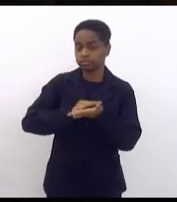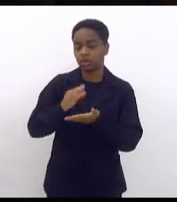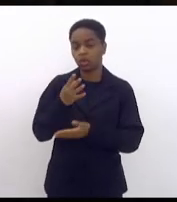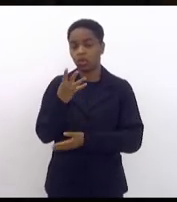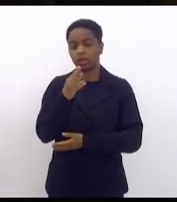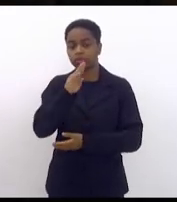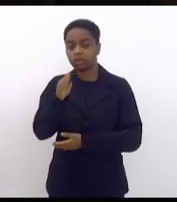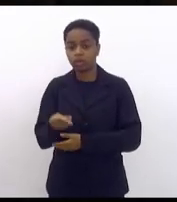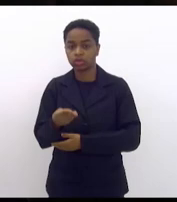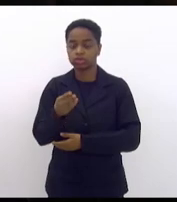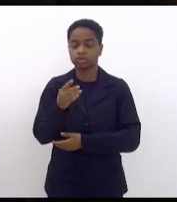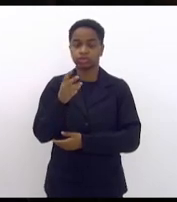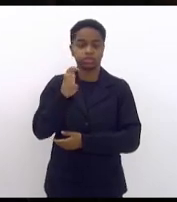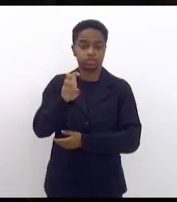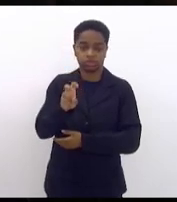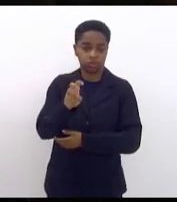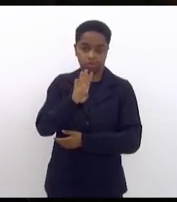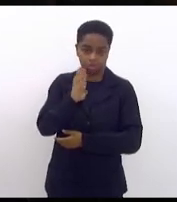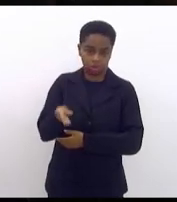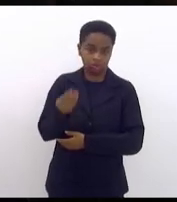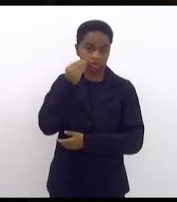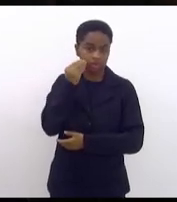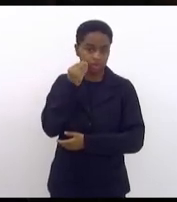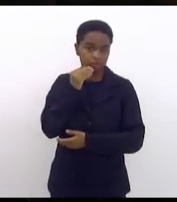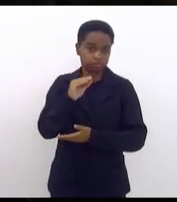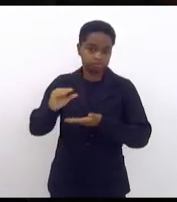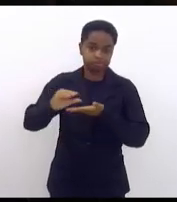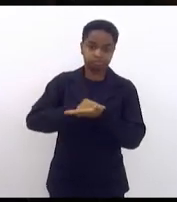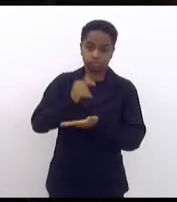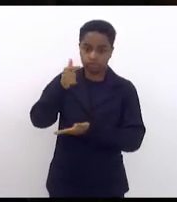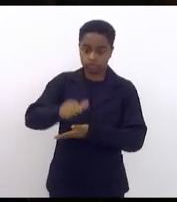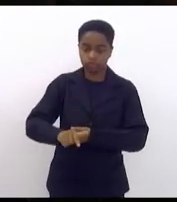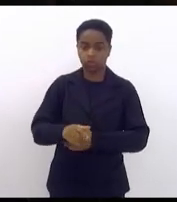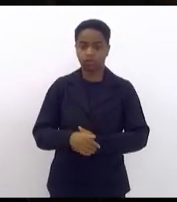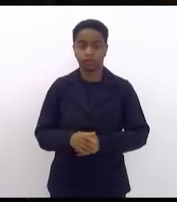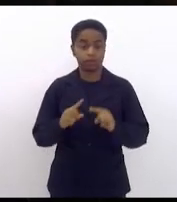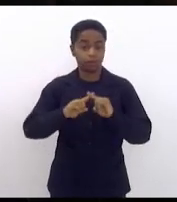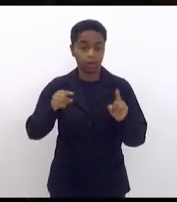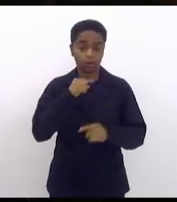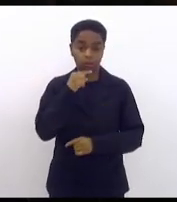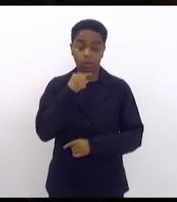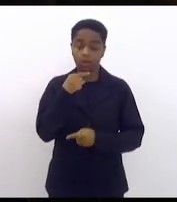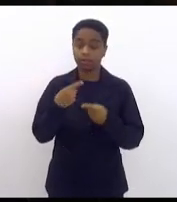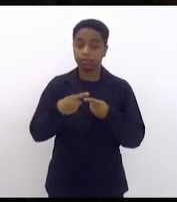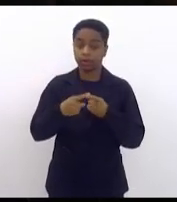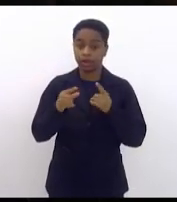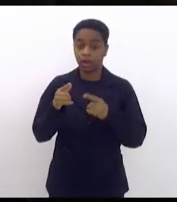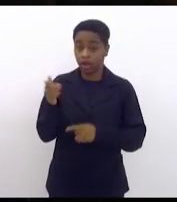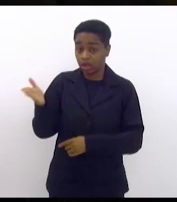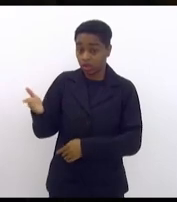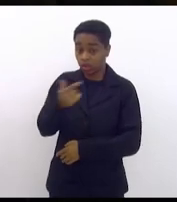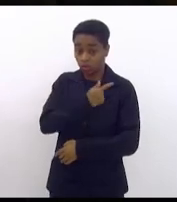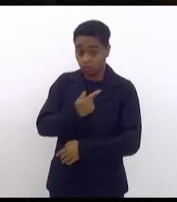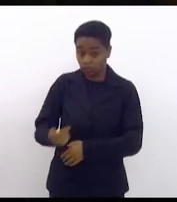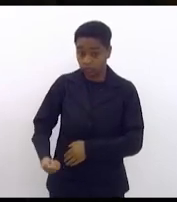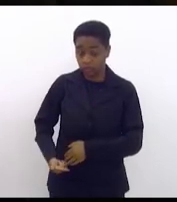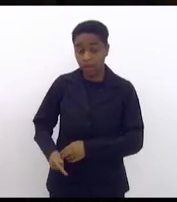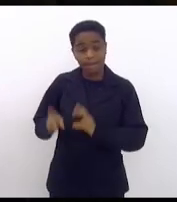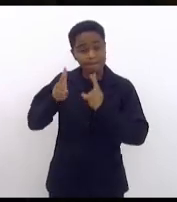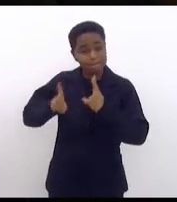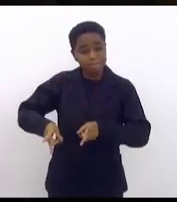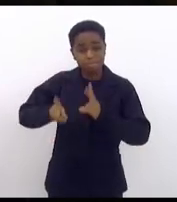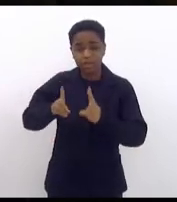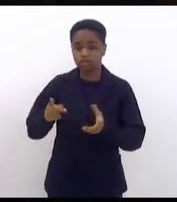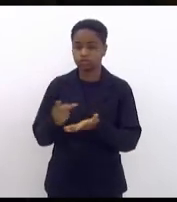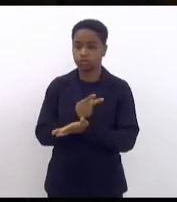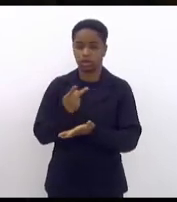bilhões, que fizesse o Estado do Rio de Janeiro recuperar. Não consegue, porque esse governo, ele repete o mesmo erro